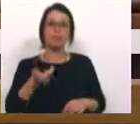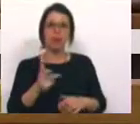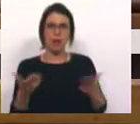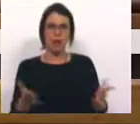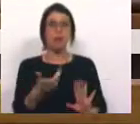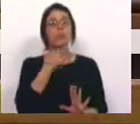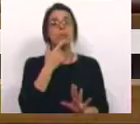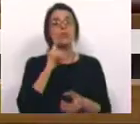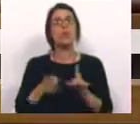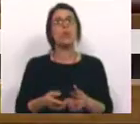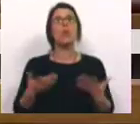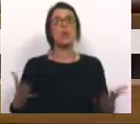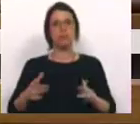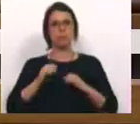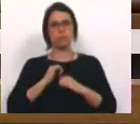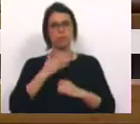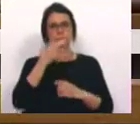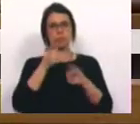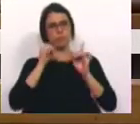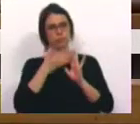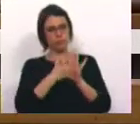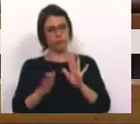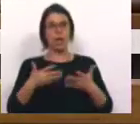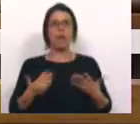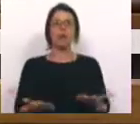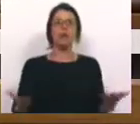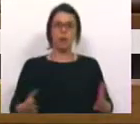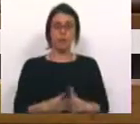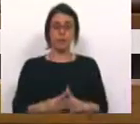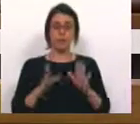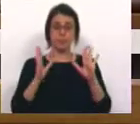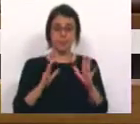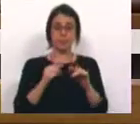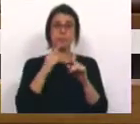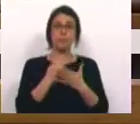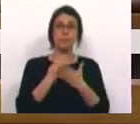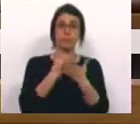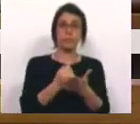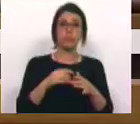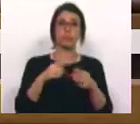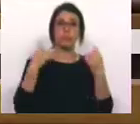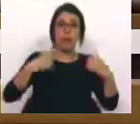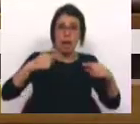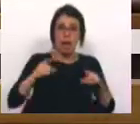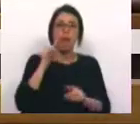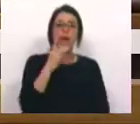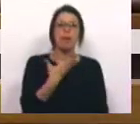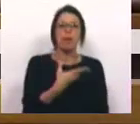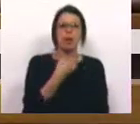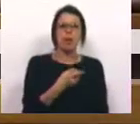para que se perceba o nosso ponto de partida atual. Perante um regime de assistência a banhistas que datava